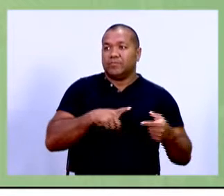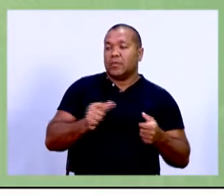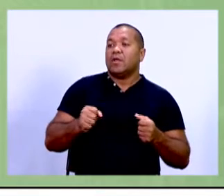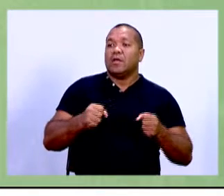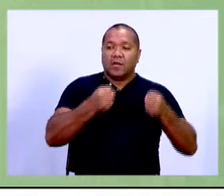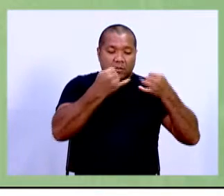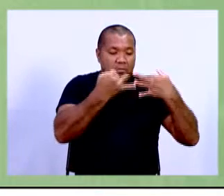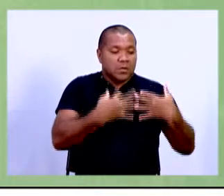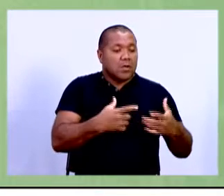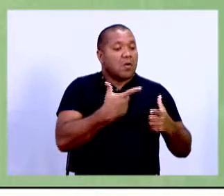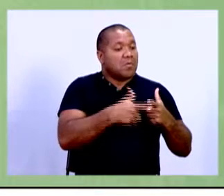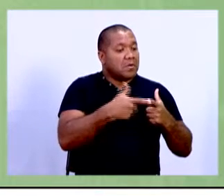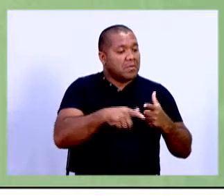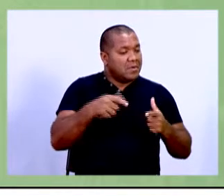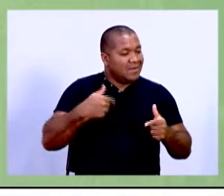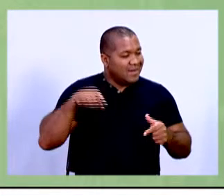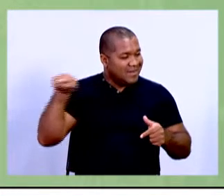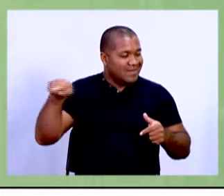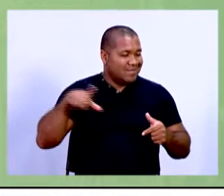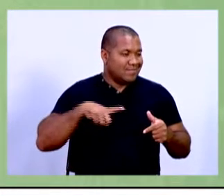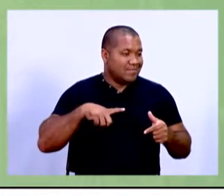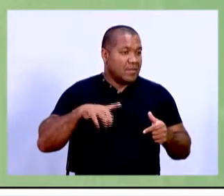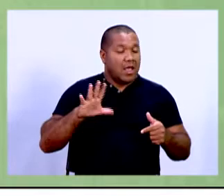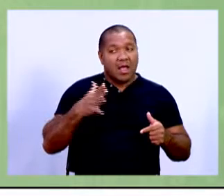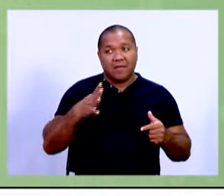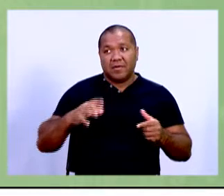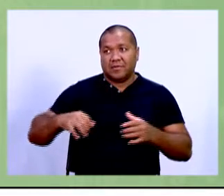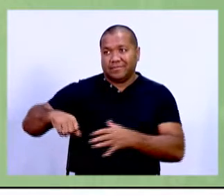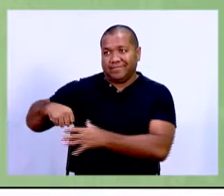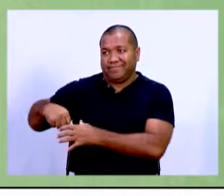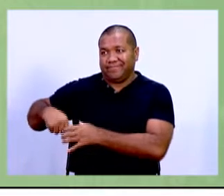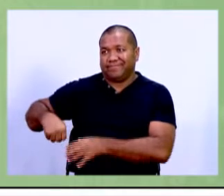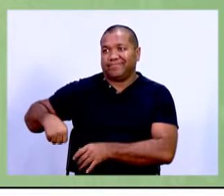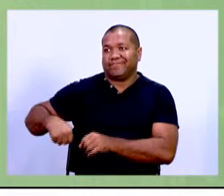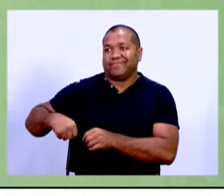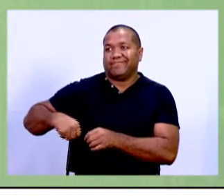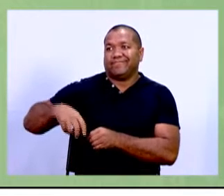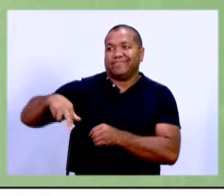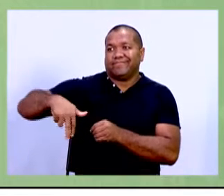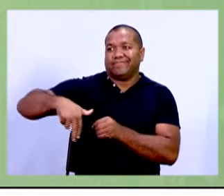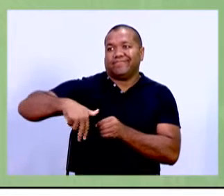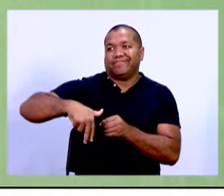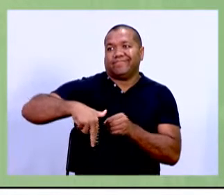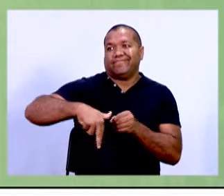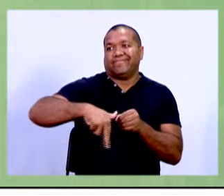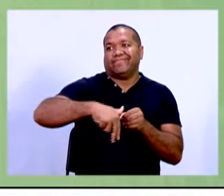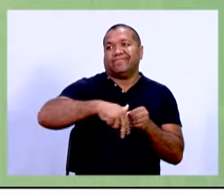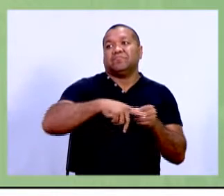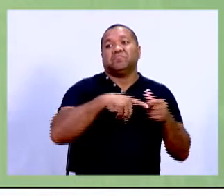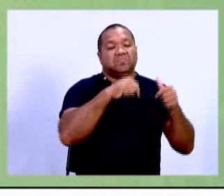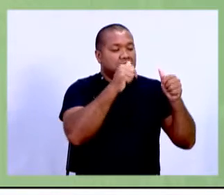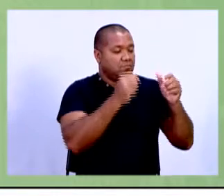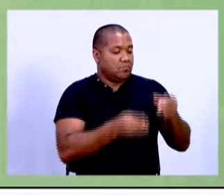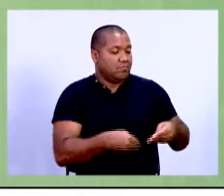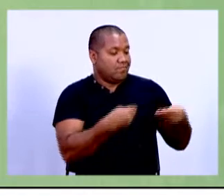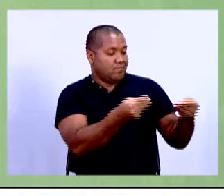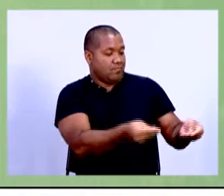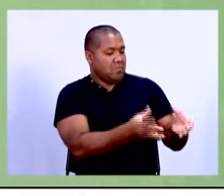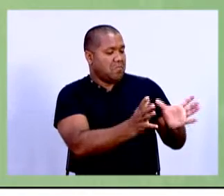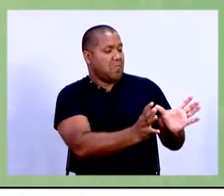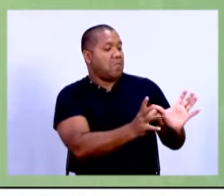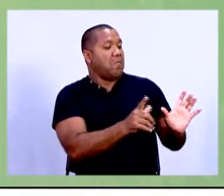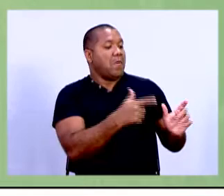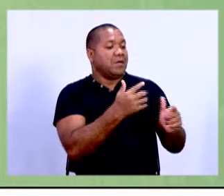equipamento. Às vezes, o cliente leva o equipamento até a loja, porém não fica nenhum técnico disponível